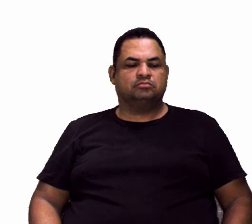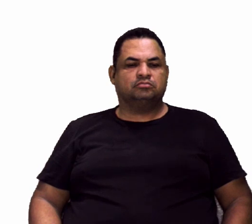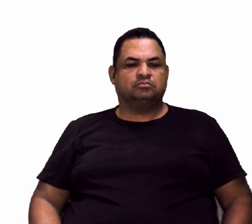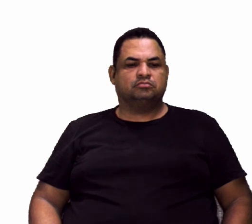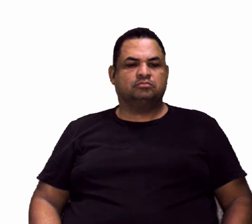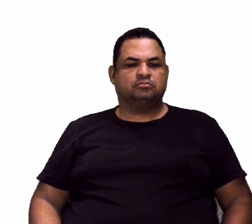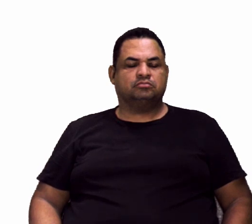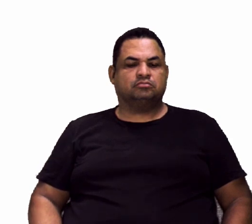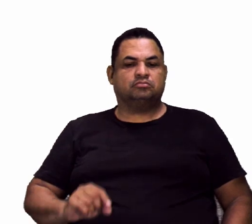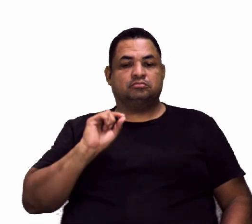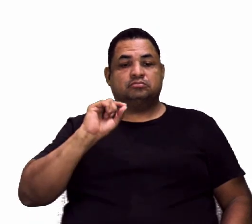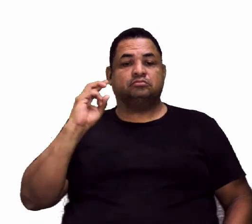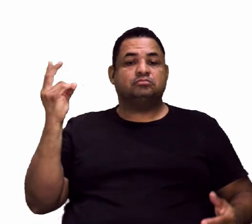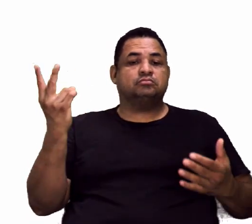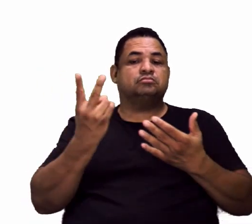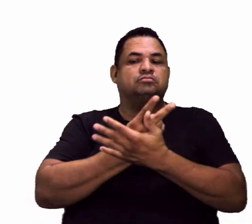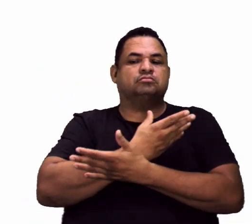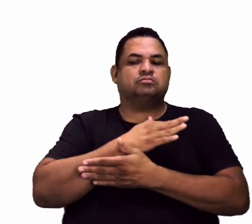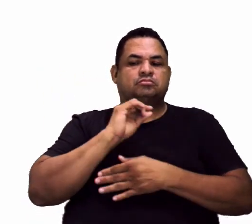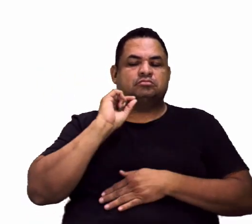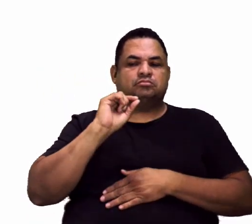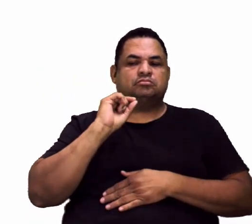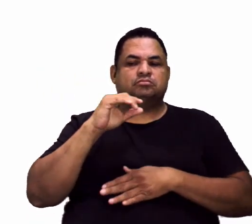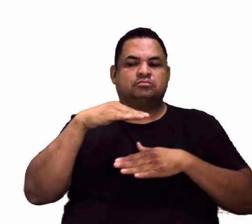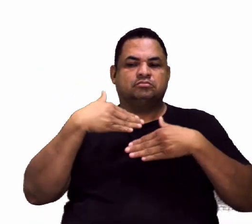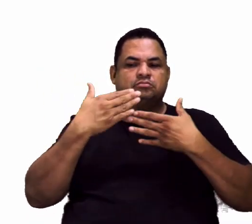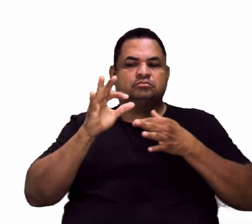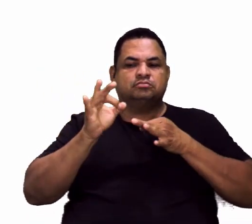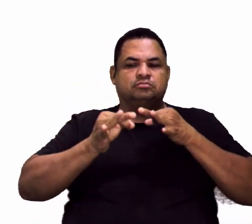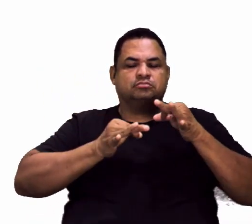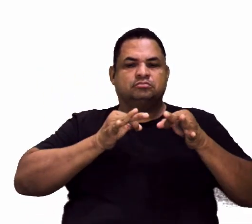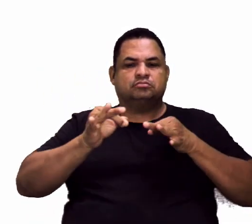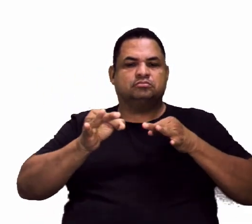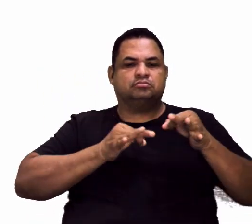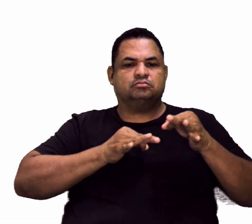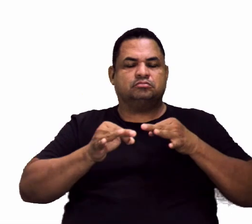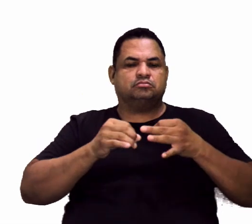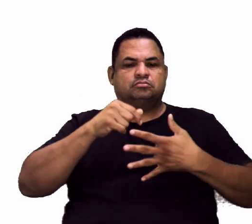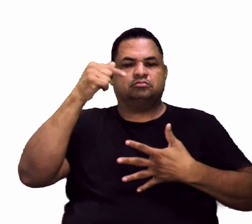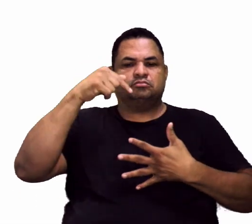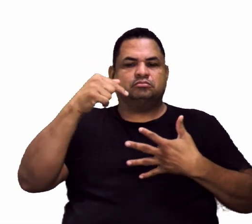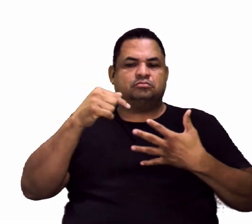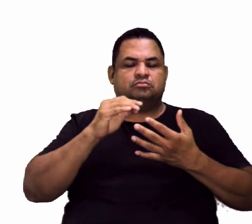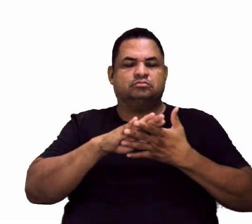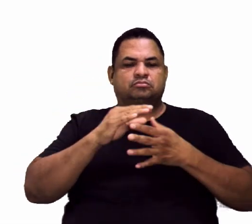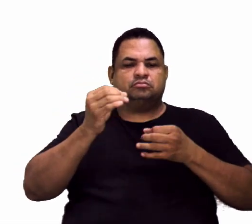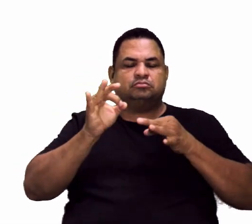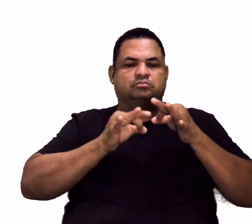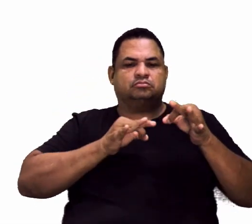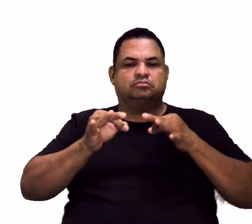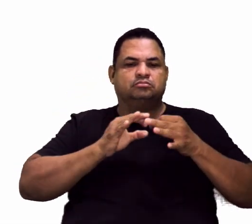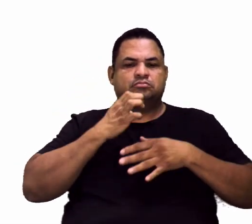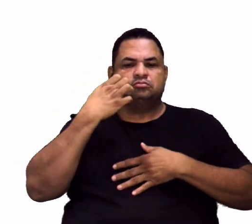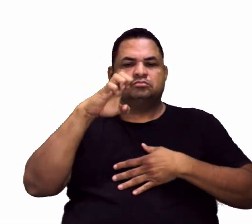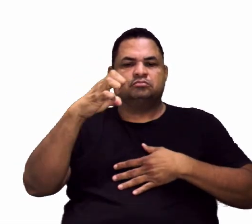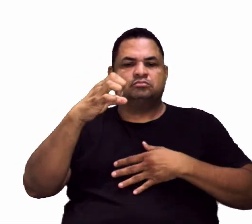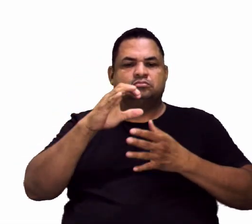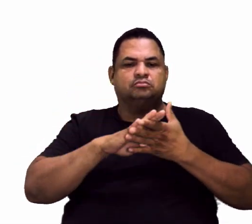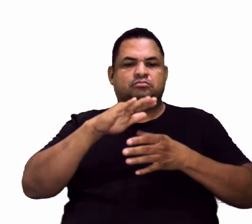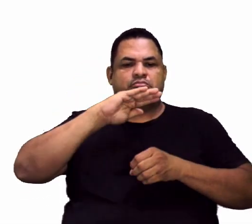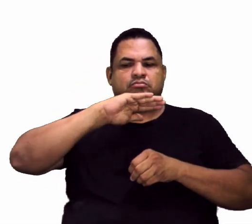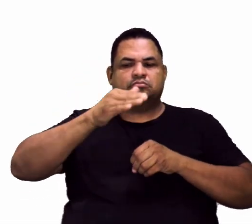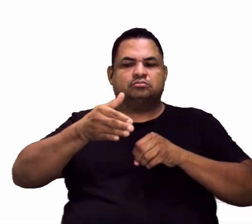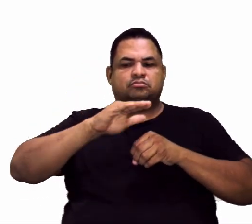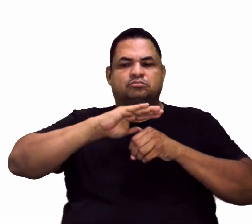Primeiro, o que é que aconteceu? Na ordem, na alternativa que ela fez, na ordem energética, então aqui são as